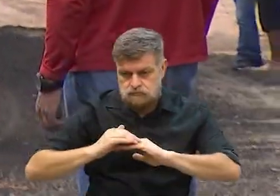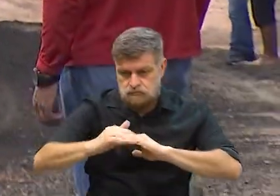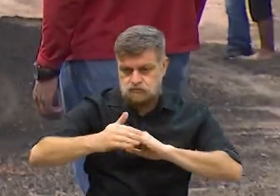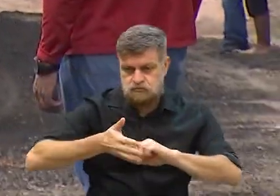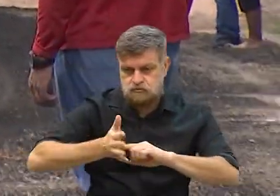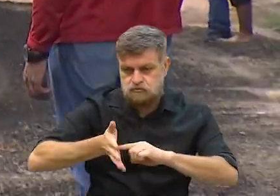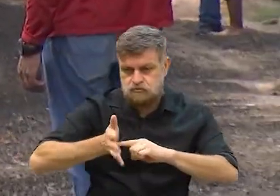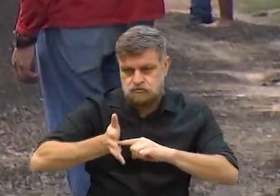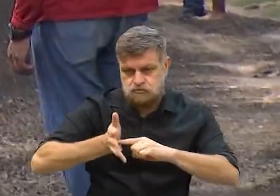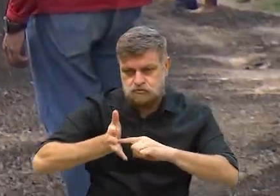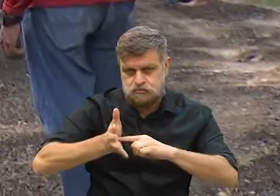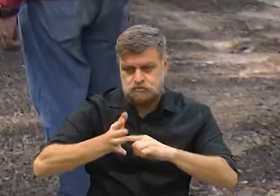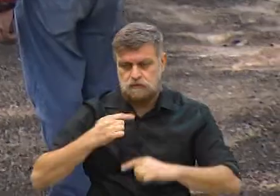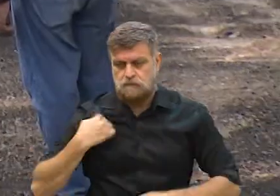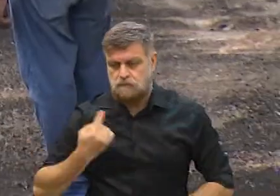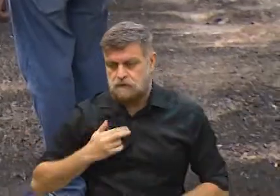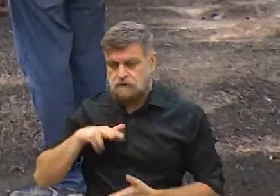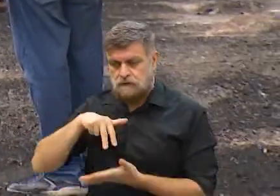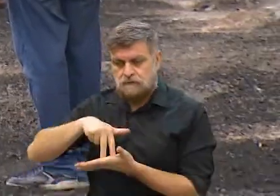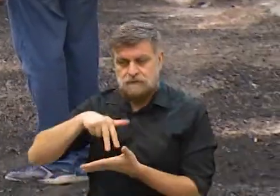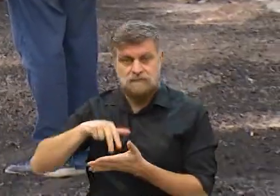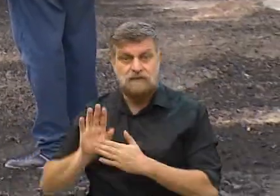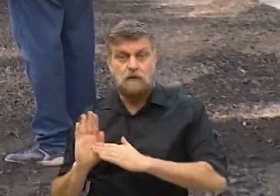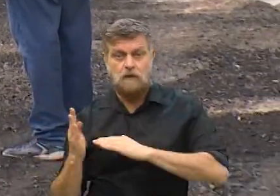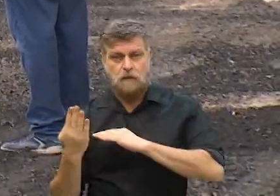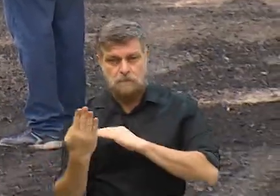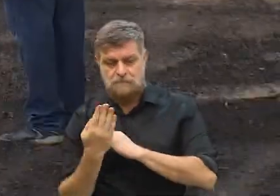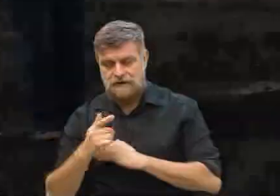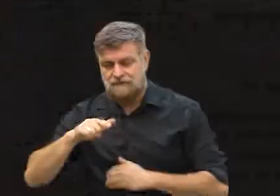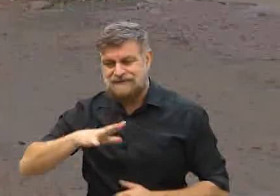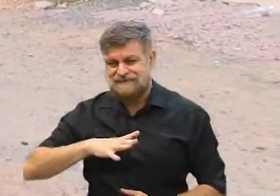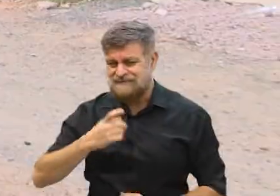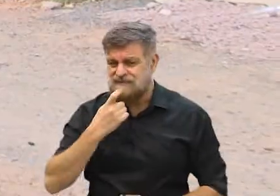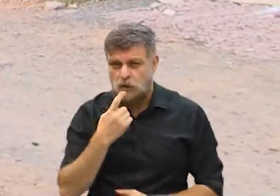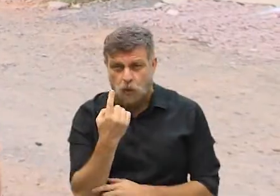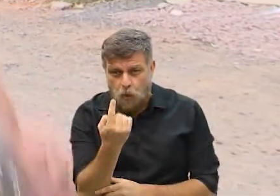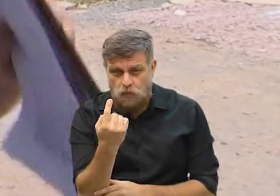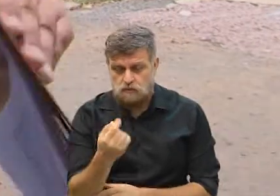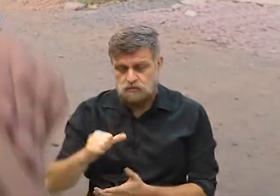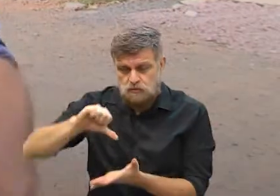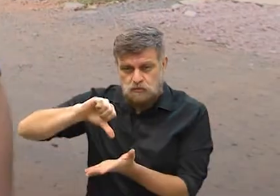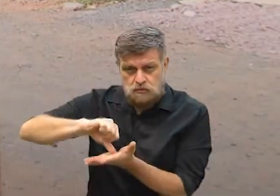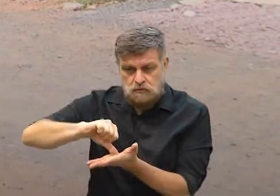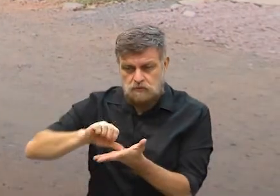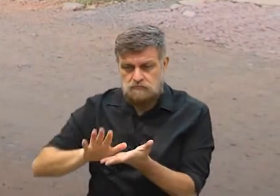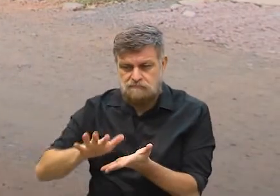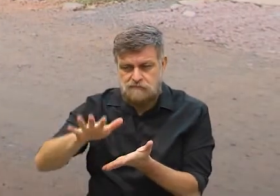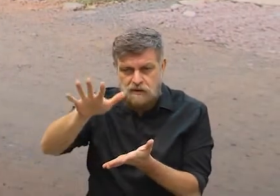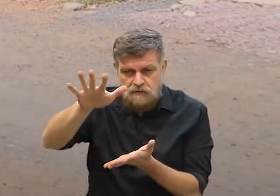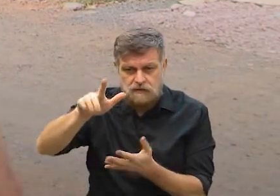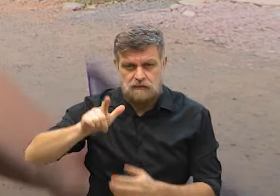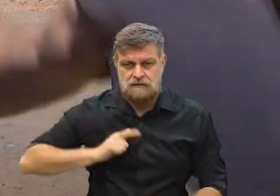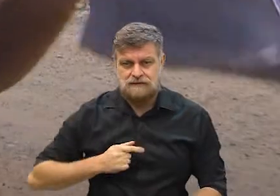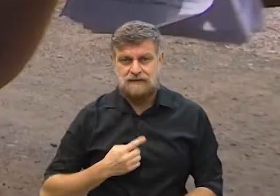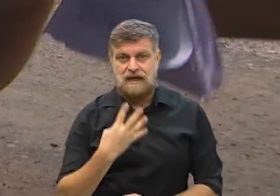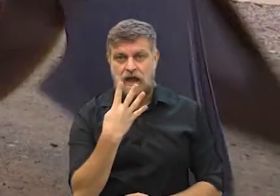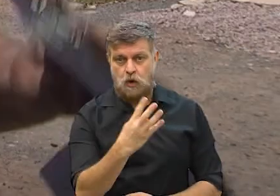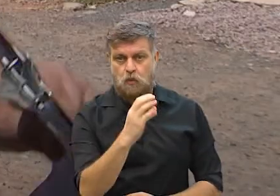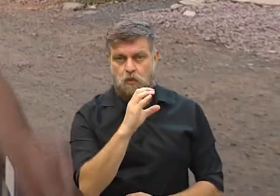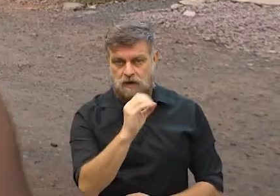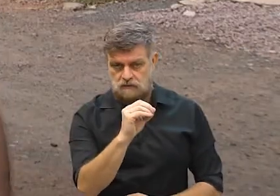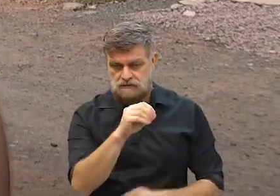local, olha aí. Na verdade, nós estamos aqui na Ilha do Lago, um dos bairros da cidade de Campinas, um dos núcleos da cidade de Campinas, um